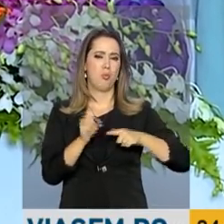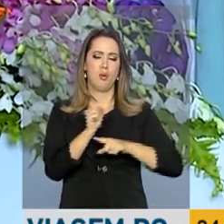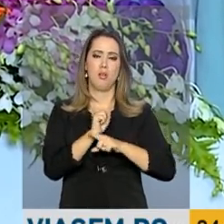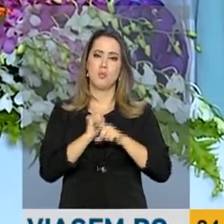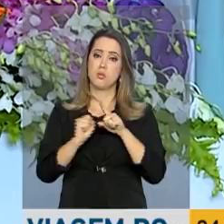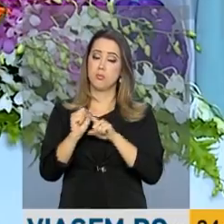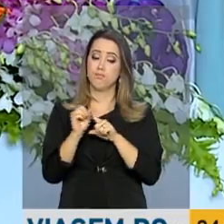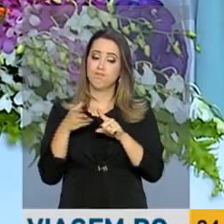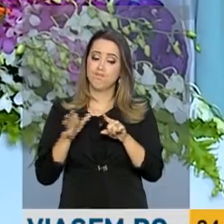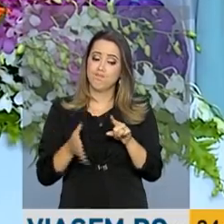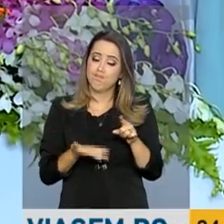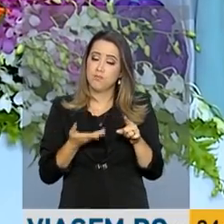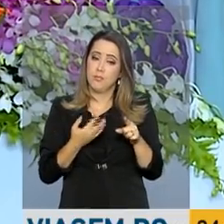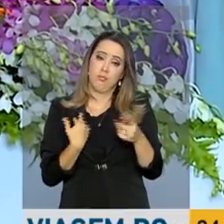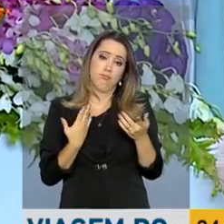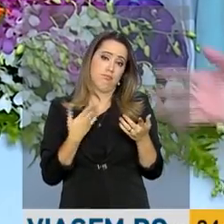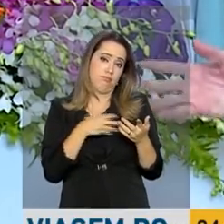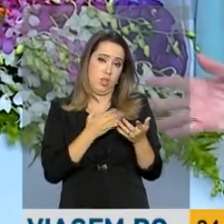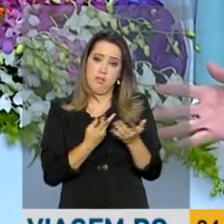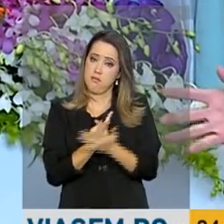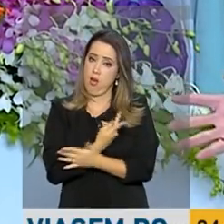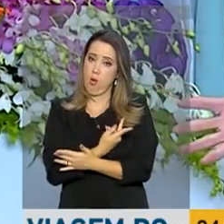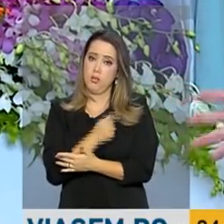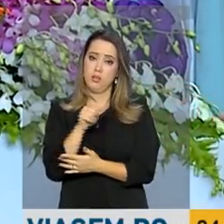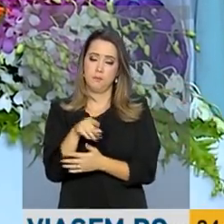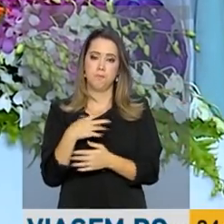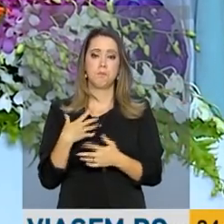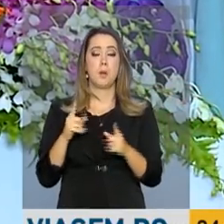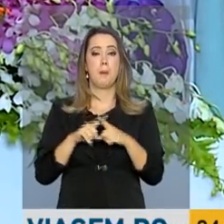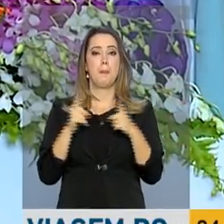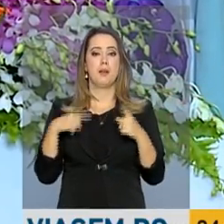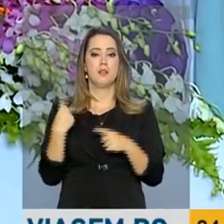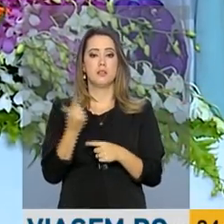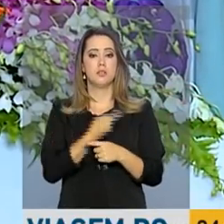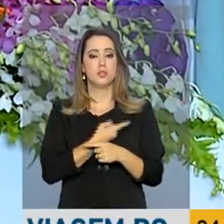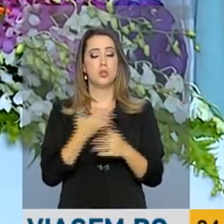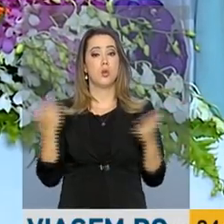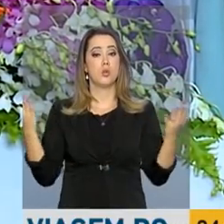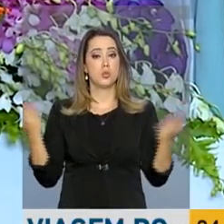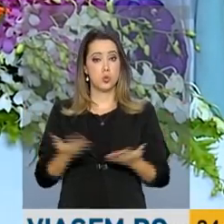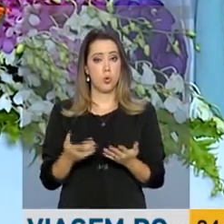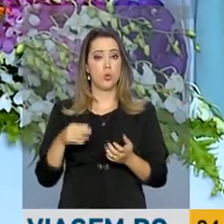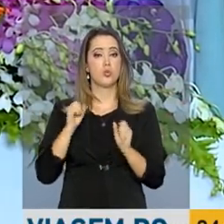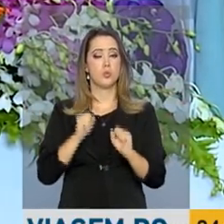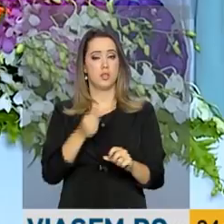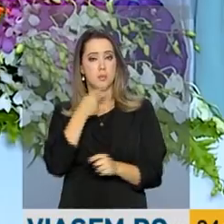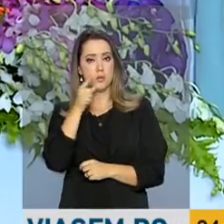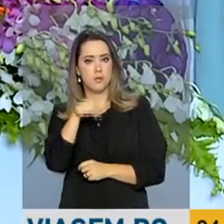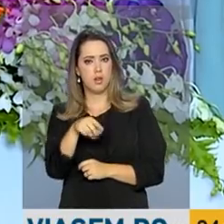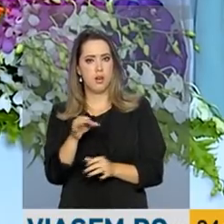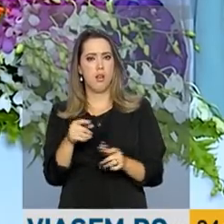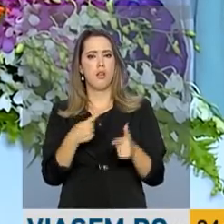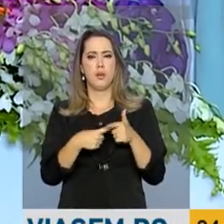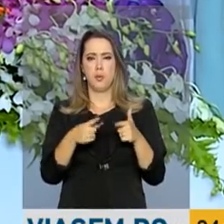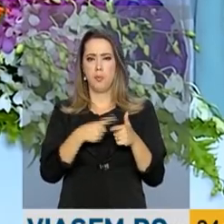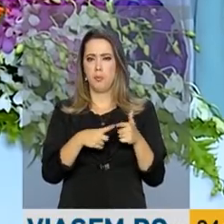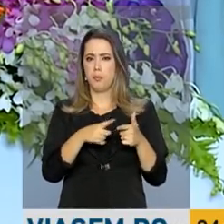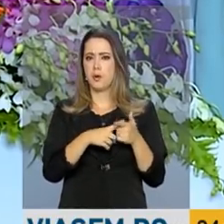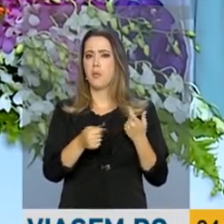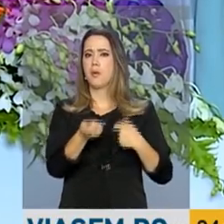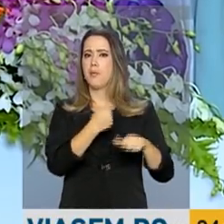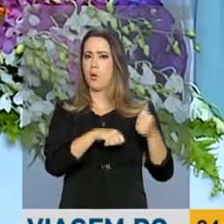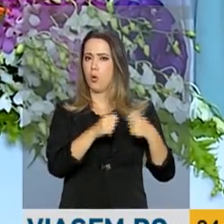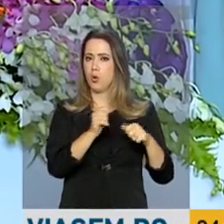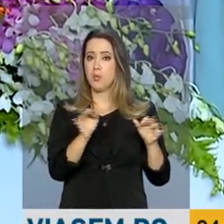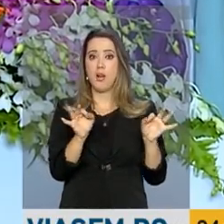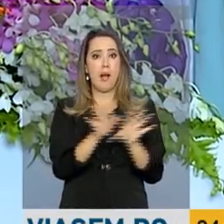daí decorrentes. Pois hoje, nós podemos dizer que a recessão já